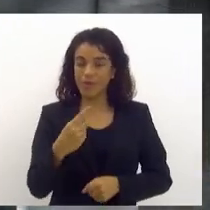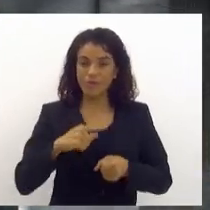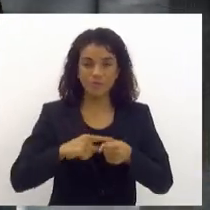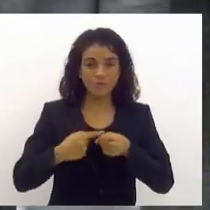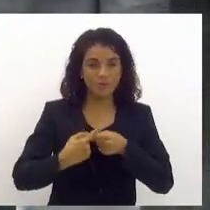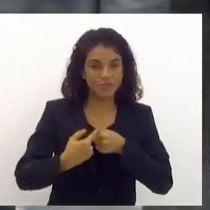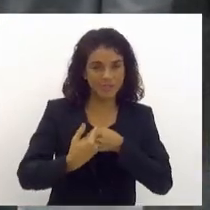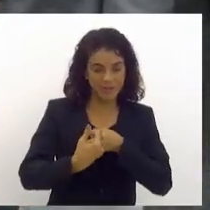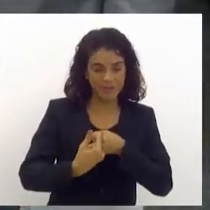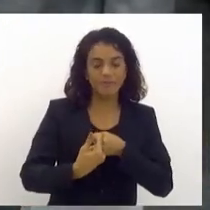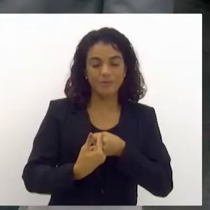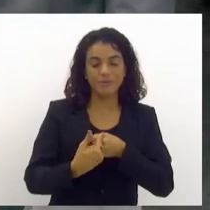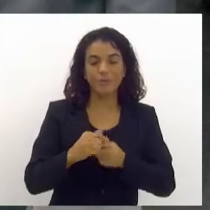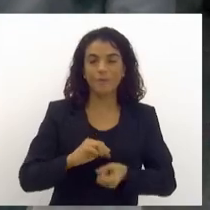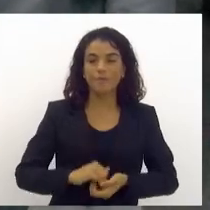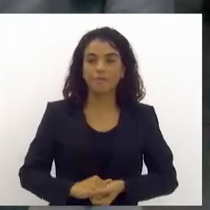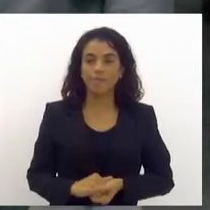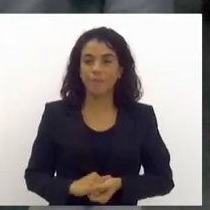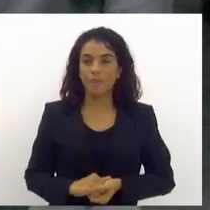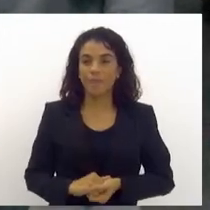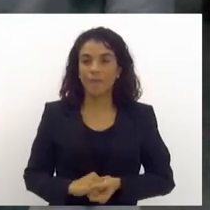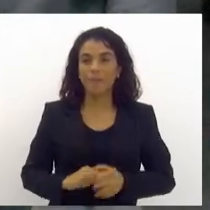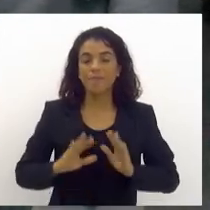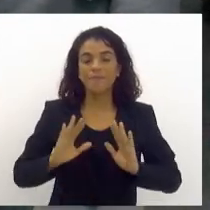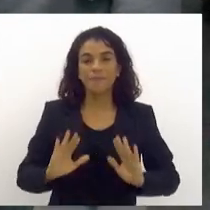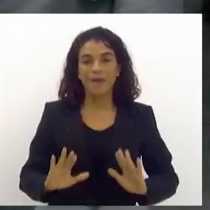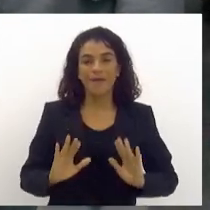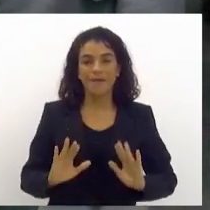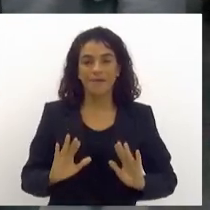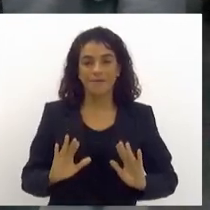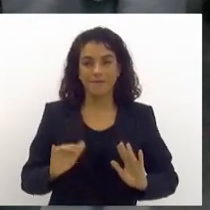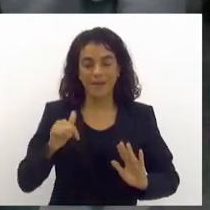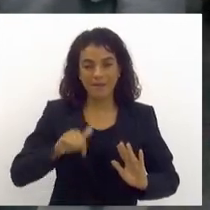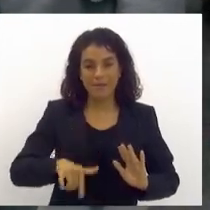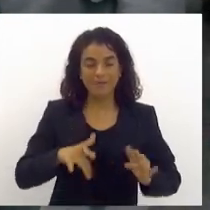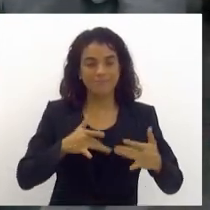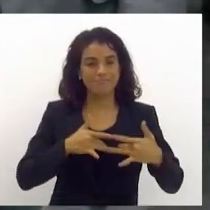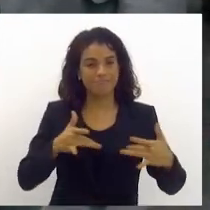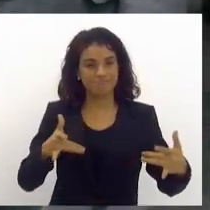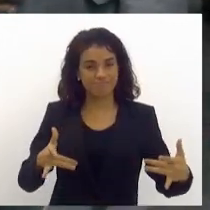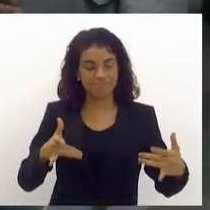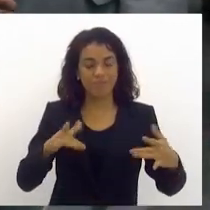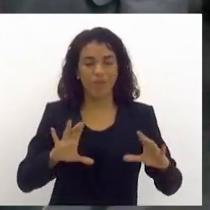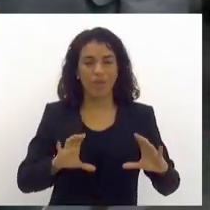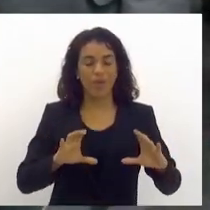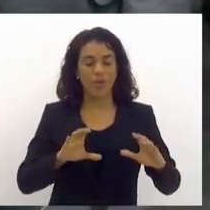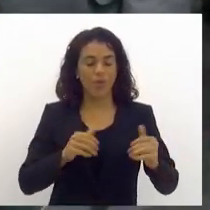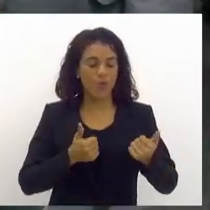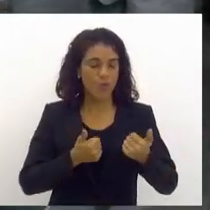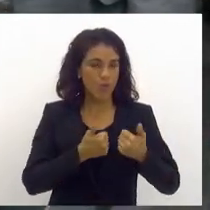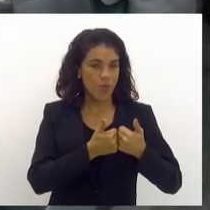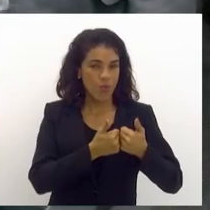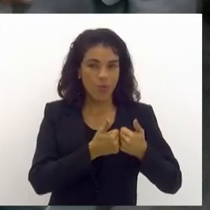Estado, mas aqui, sendo solidário ao companheiro